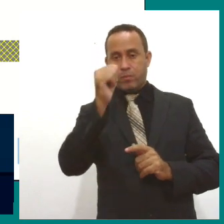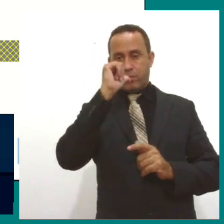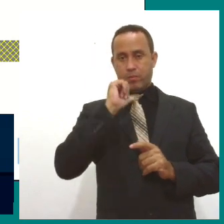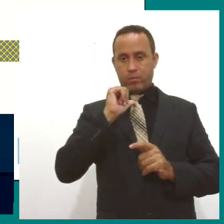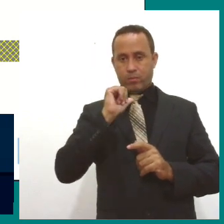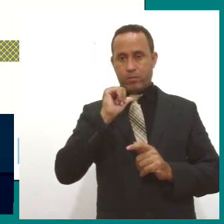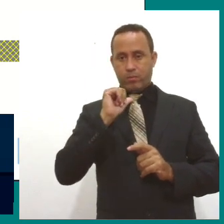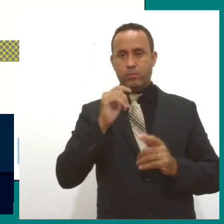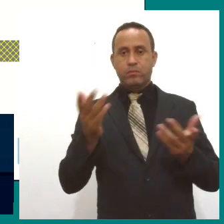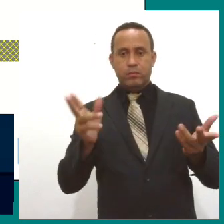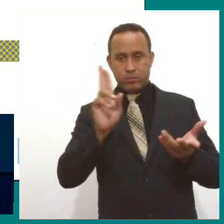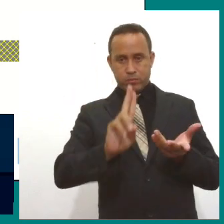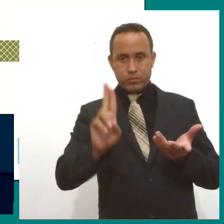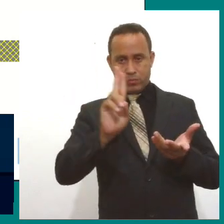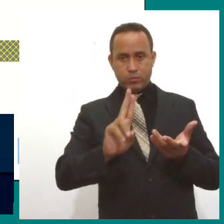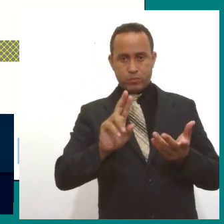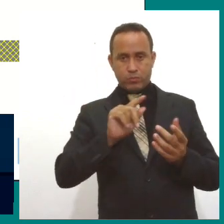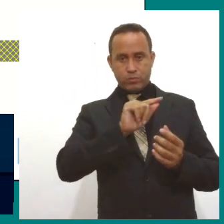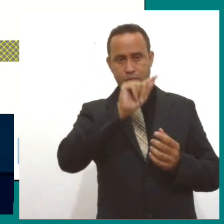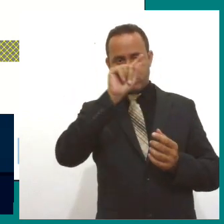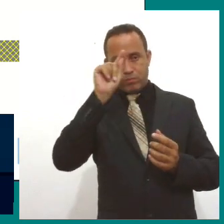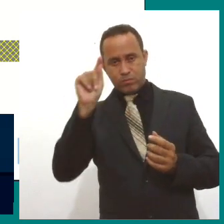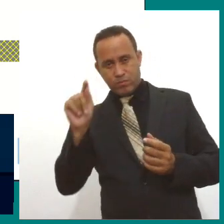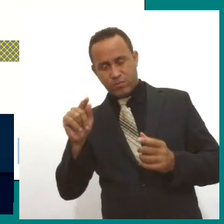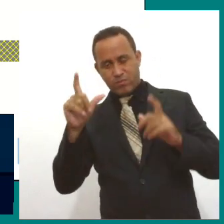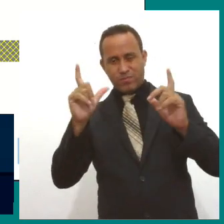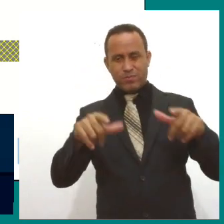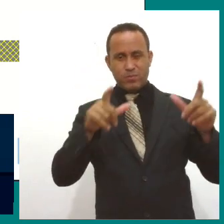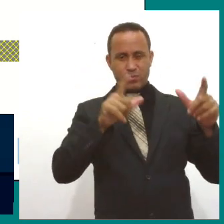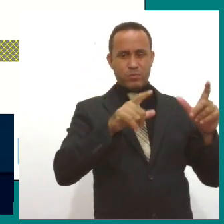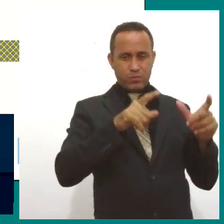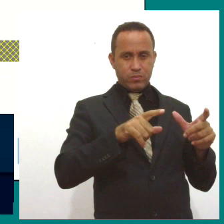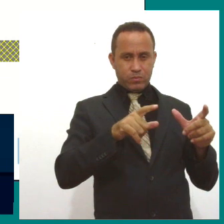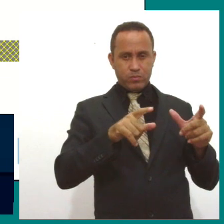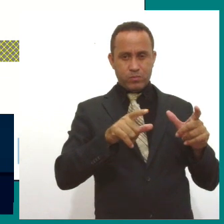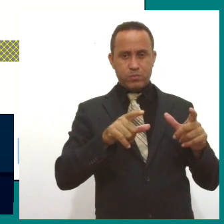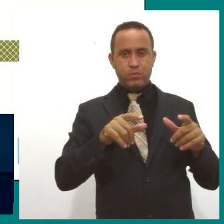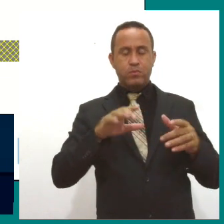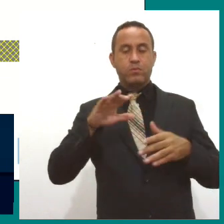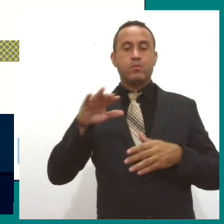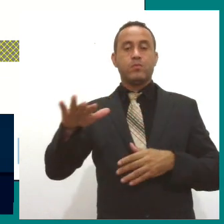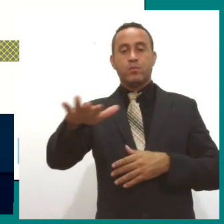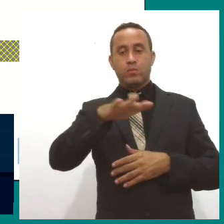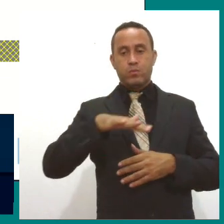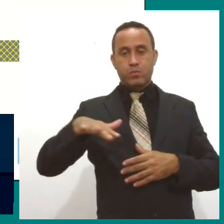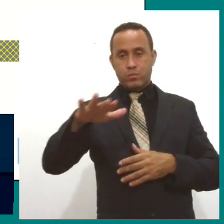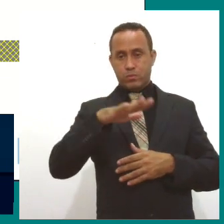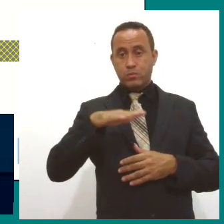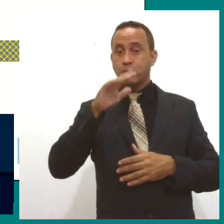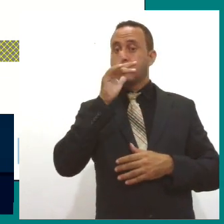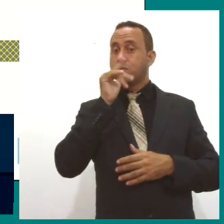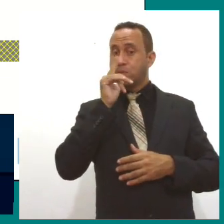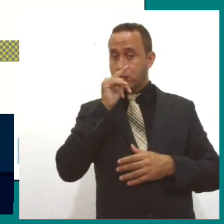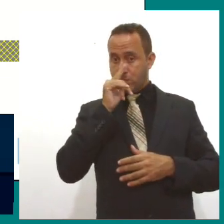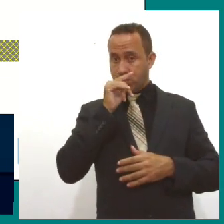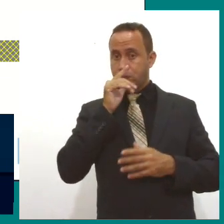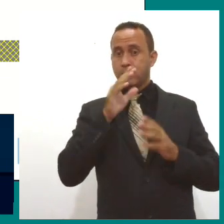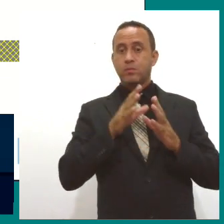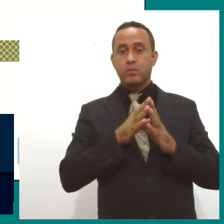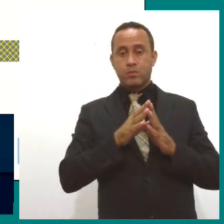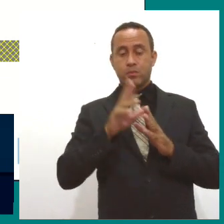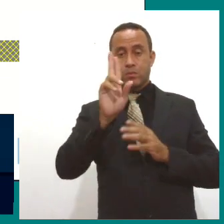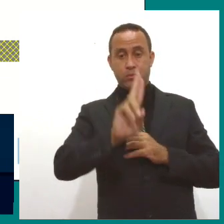gente monitora diversos pontos aqui no estado de Sergipe, compondo a Rede Nacional de Qualidade de Águas. Então, a gente